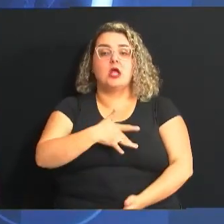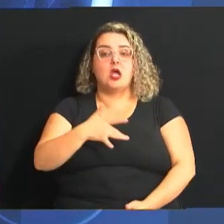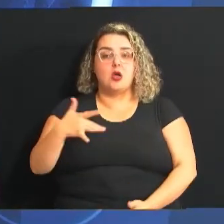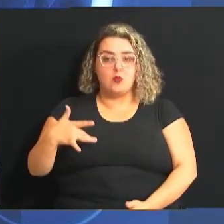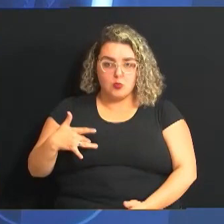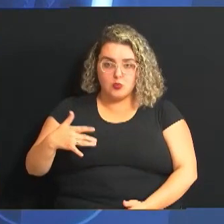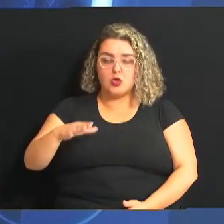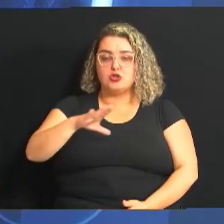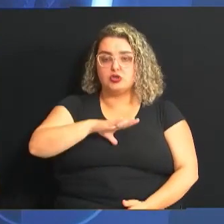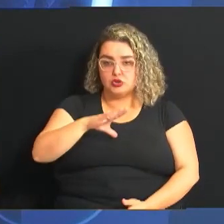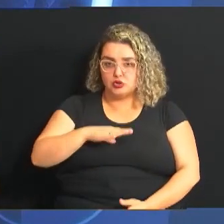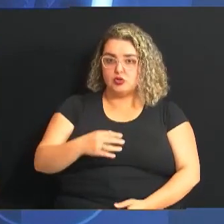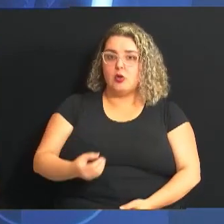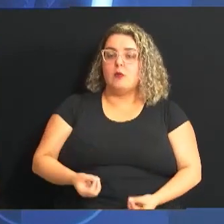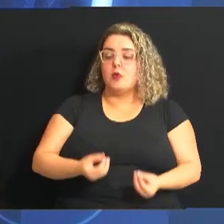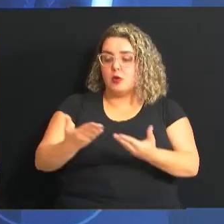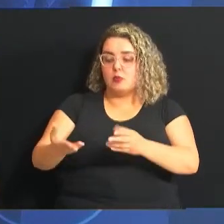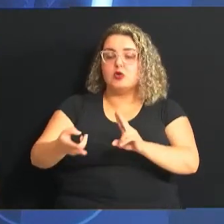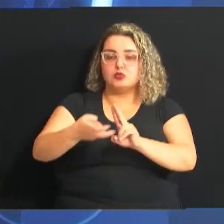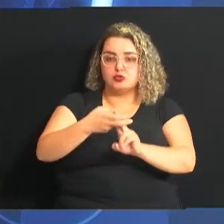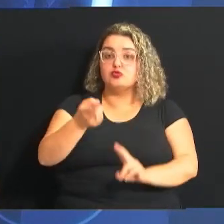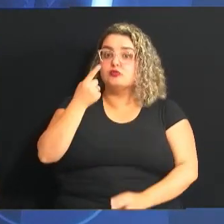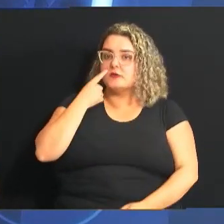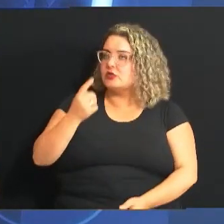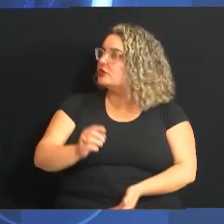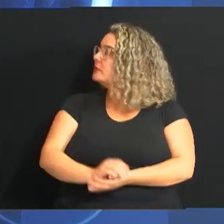de contas do SUS. Confira.